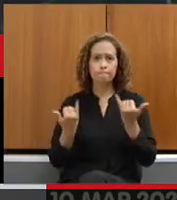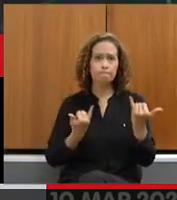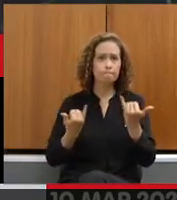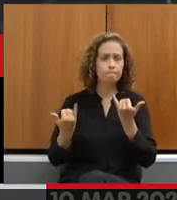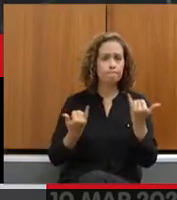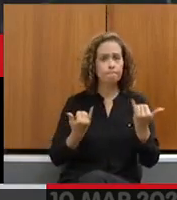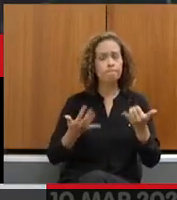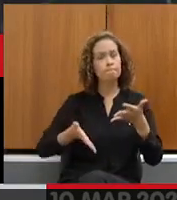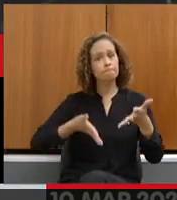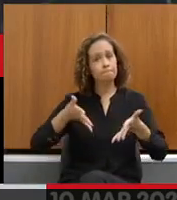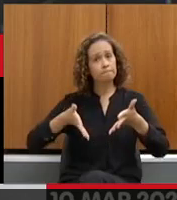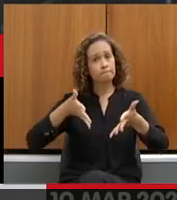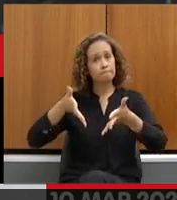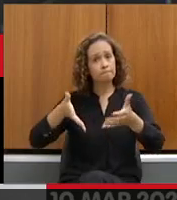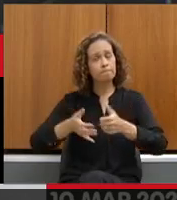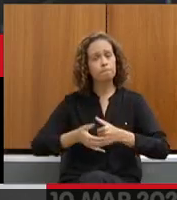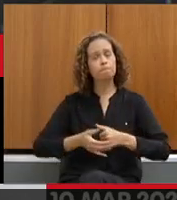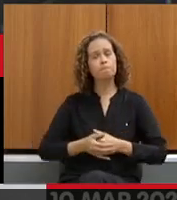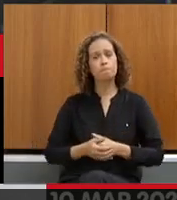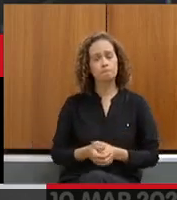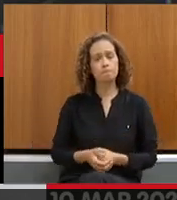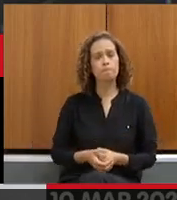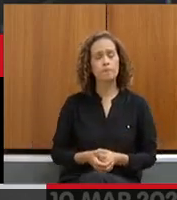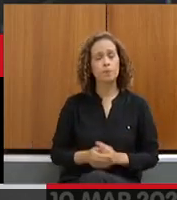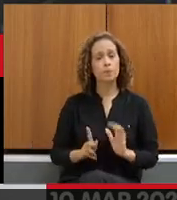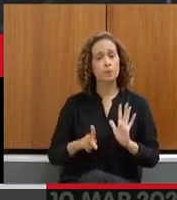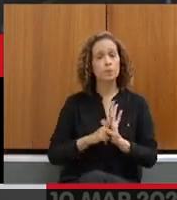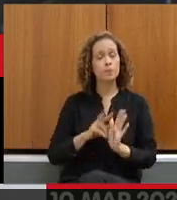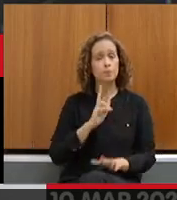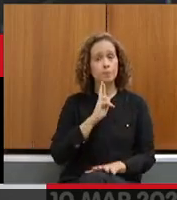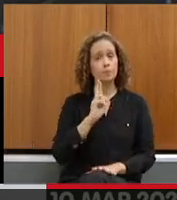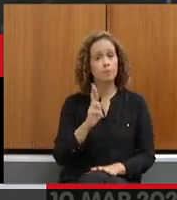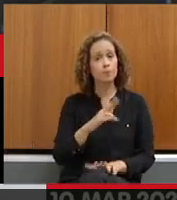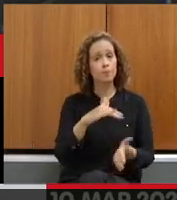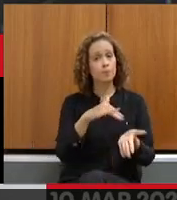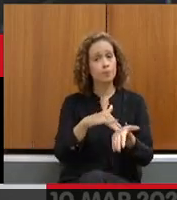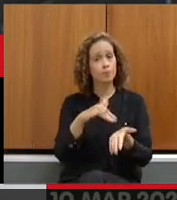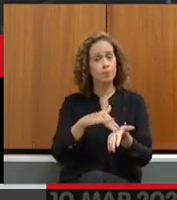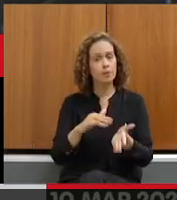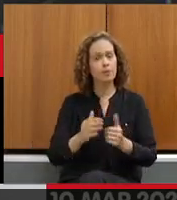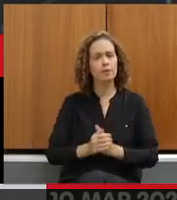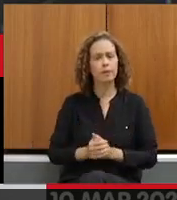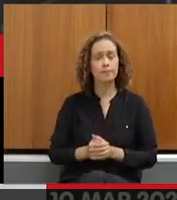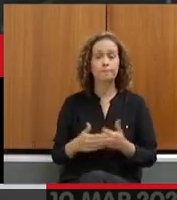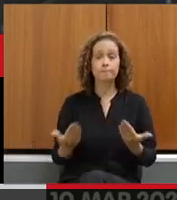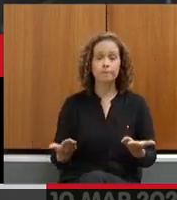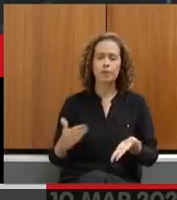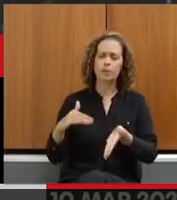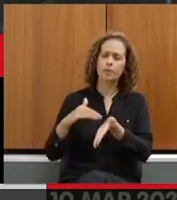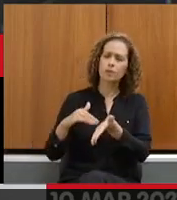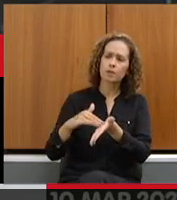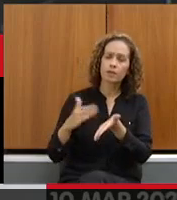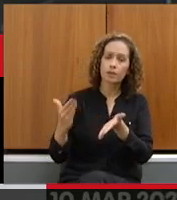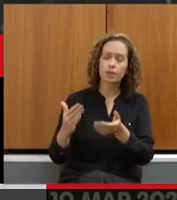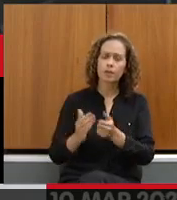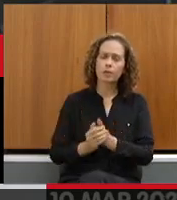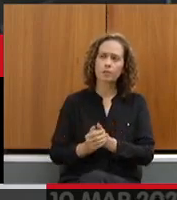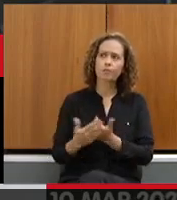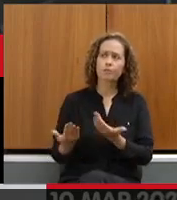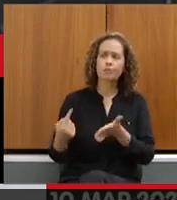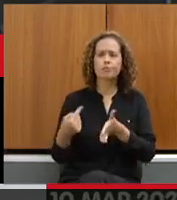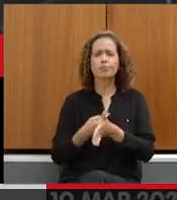do que é oriundo das próprias respostas do secretário o secretário me chegou o questionamento